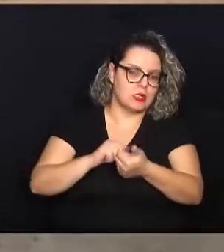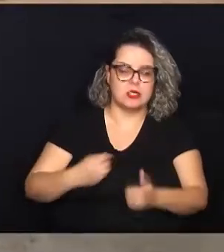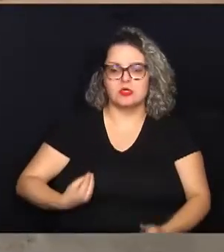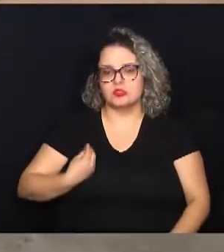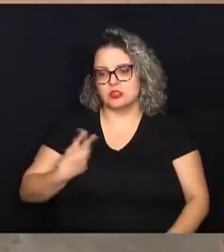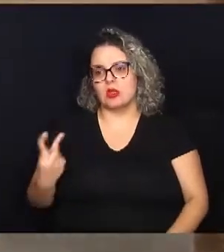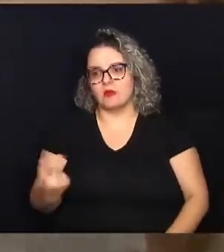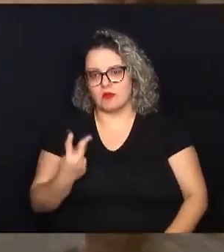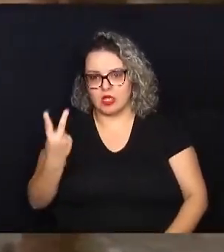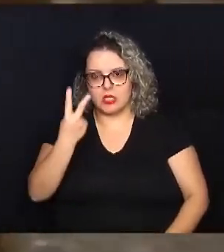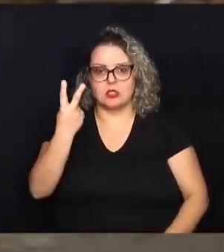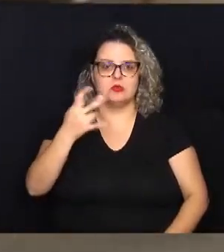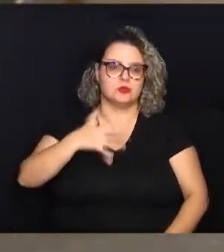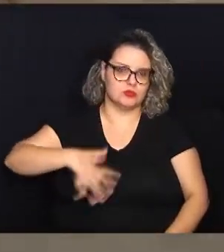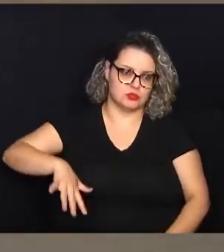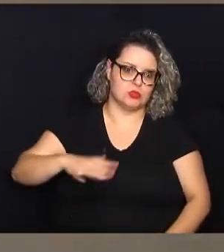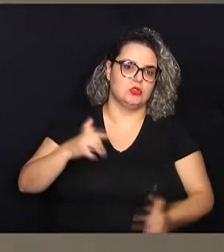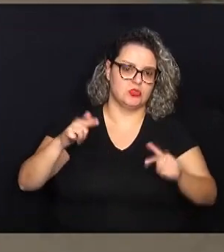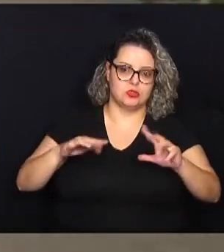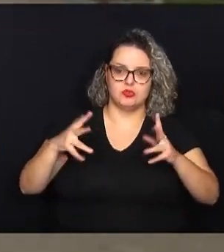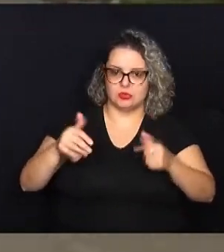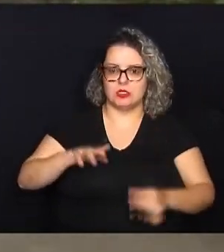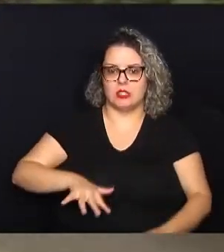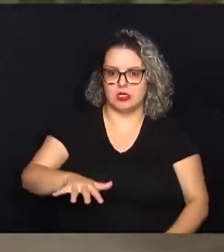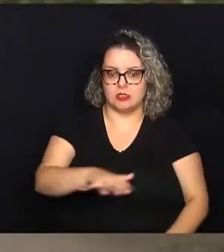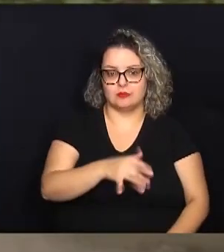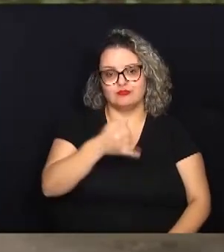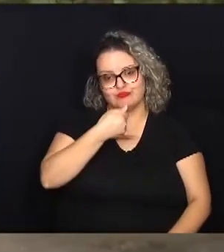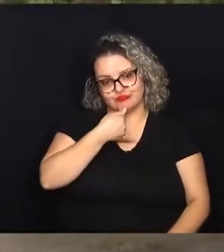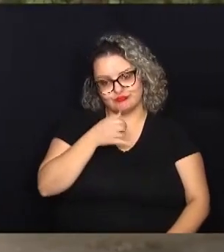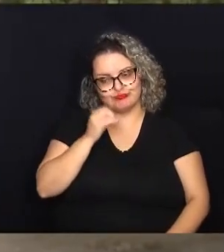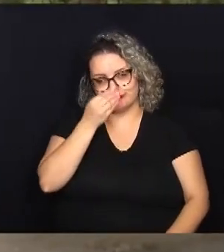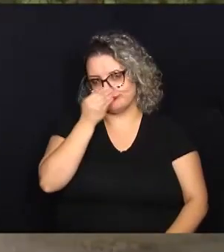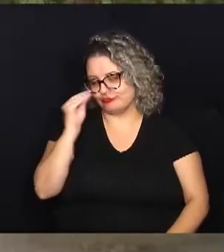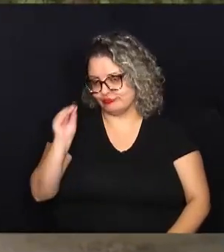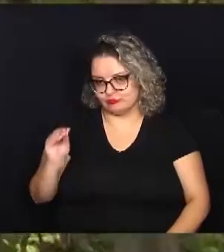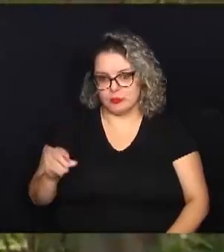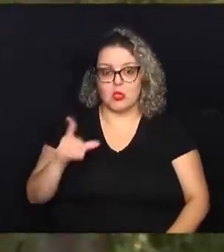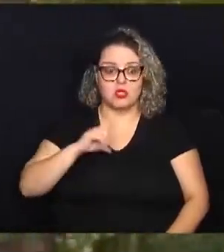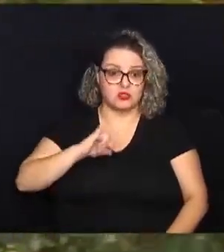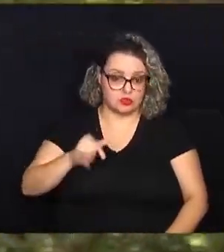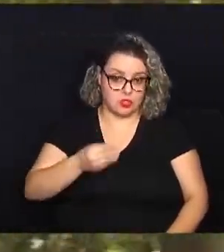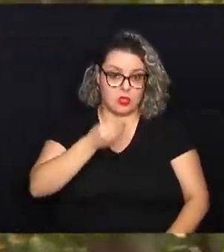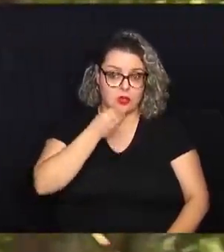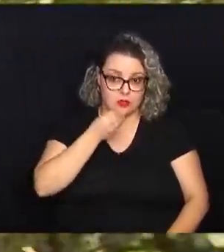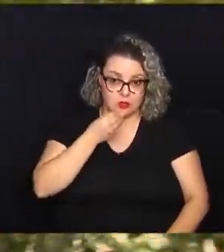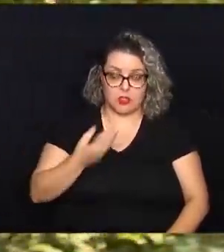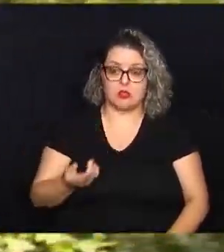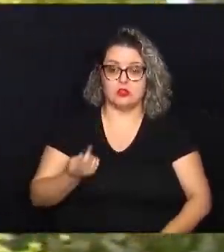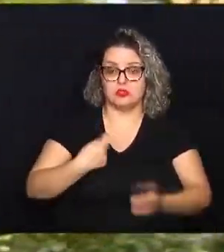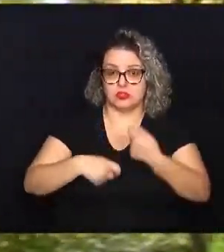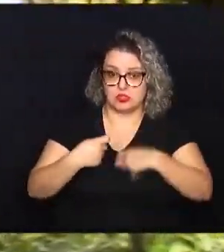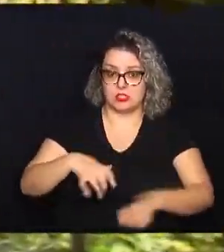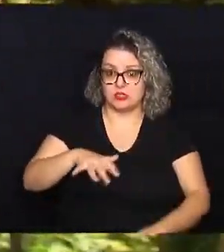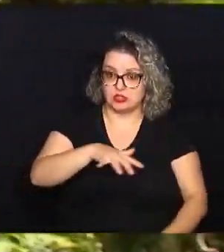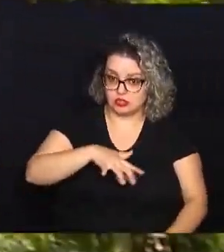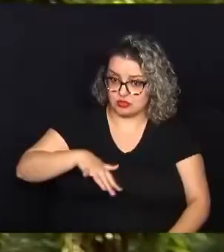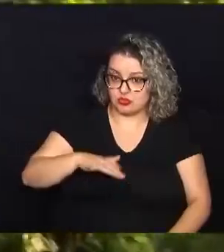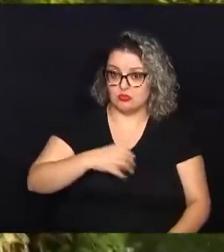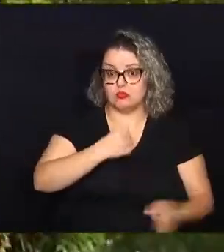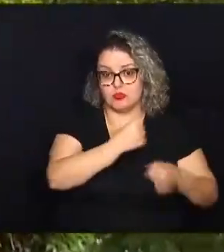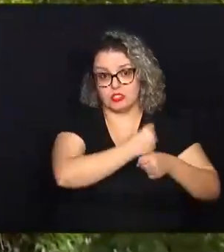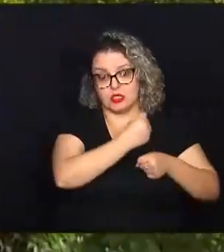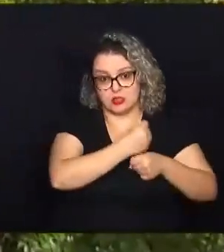a qualidade de vida e a valorização ali de toda a região Porque infelizmente está abandonado eu tive a oportunidade de ser